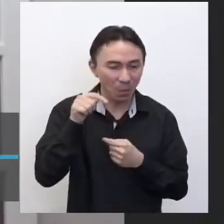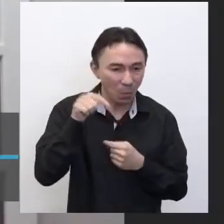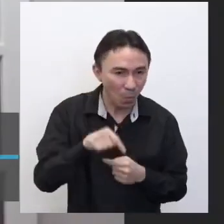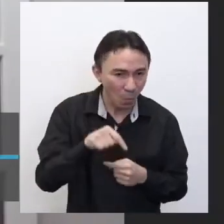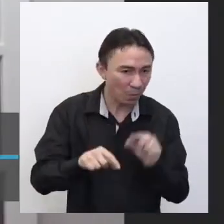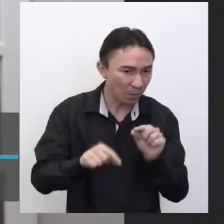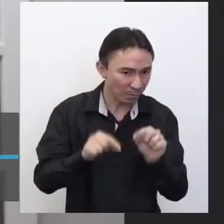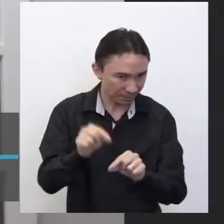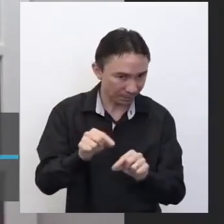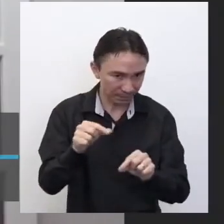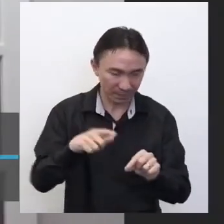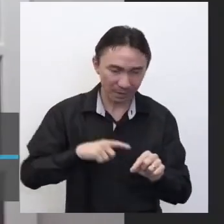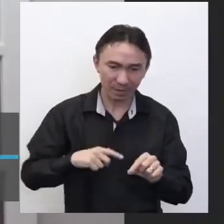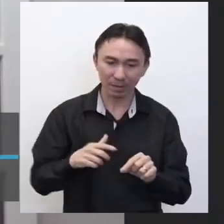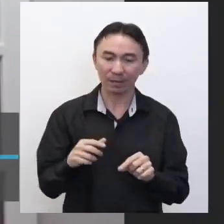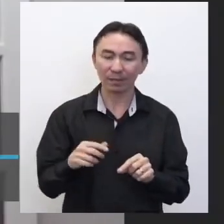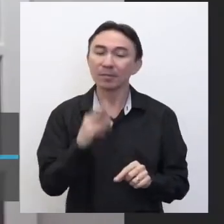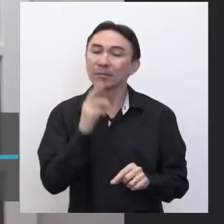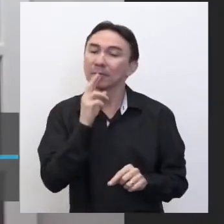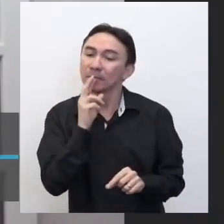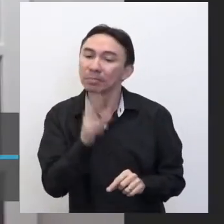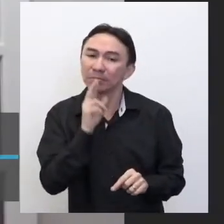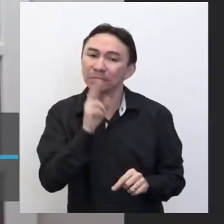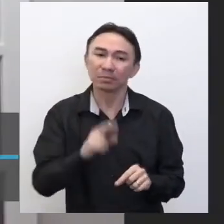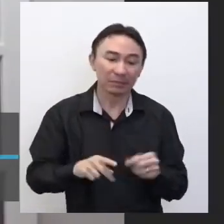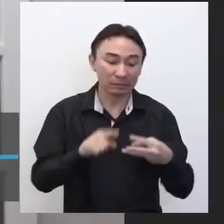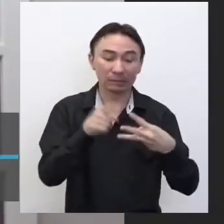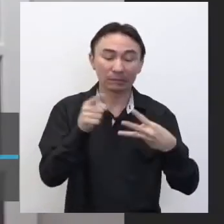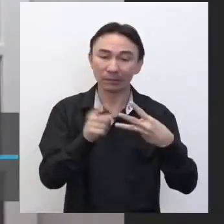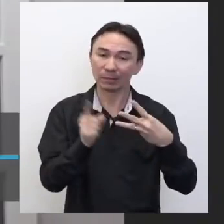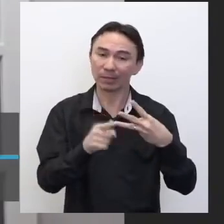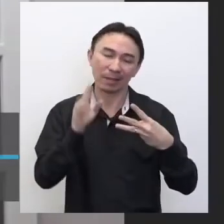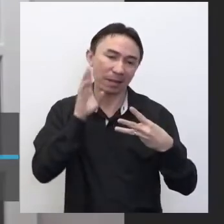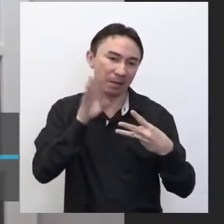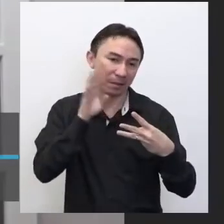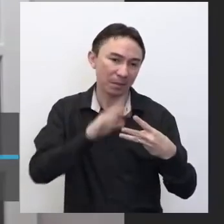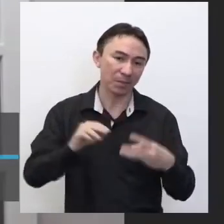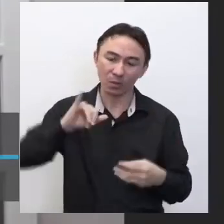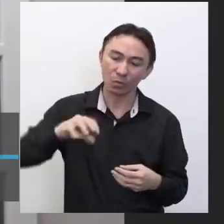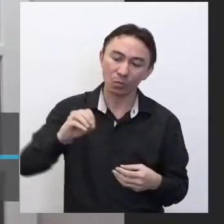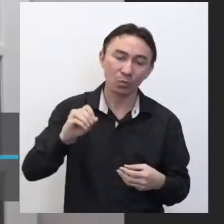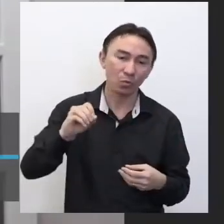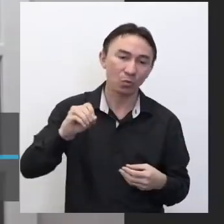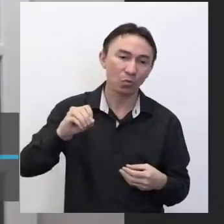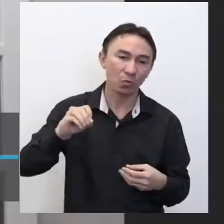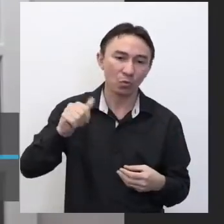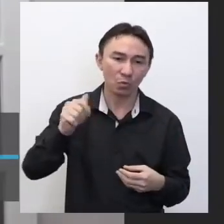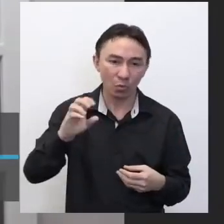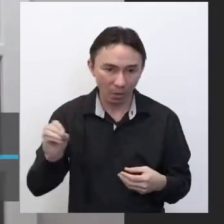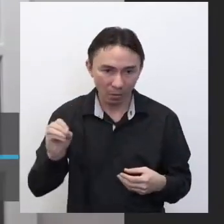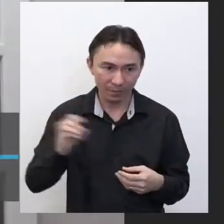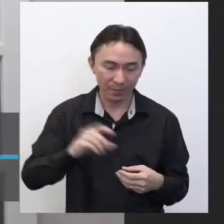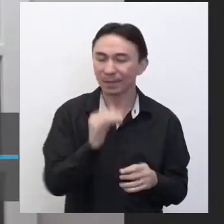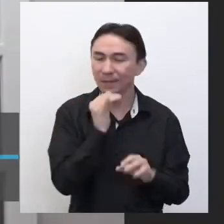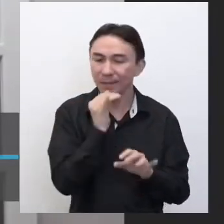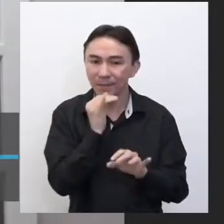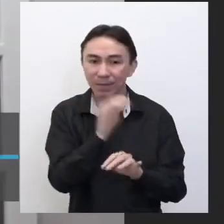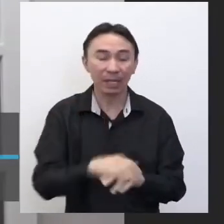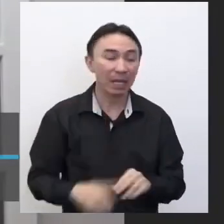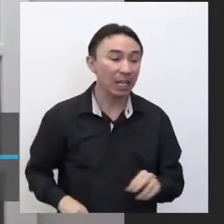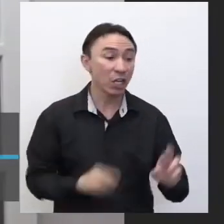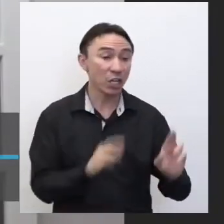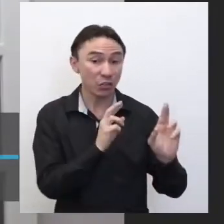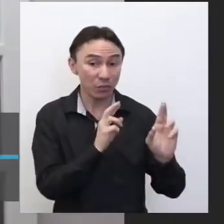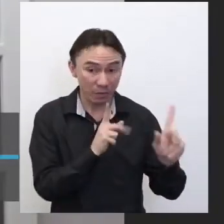respostas muito interessantes. Primeiramente, o João Vitor, ele colocou, olha, na verdade a diferença provoca a desigualdade. Então, na visão do